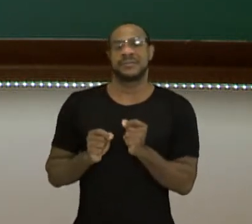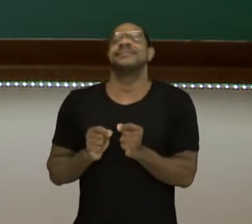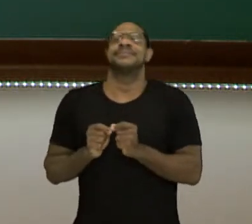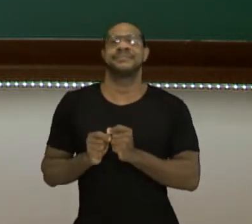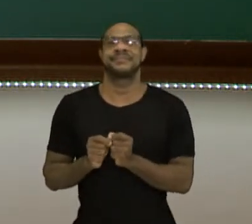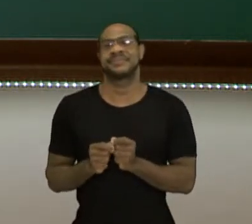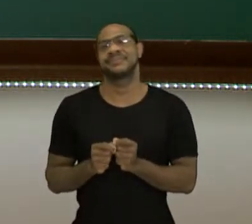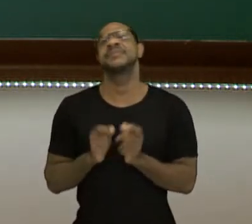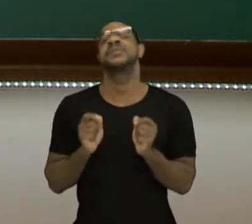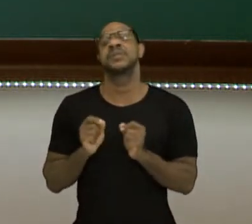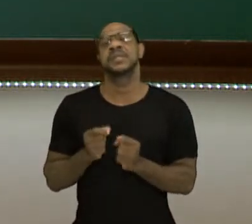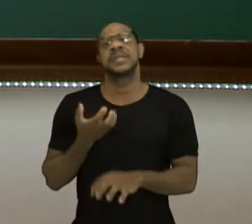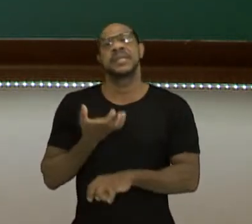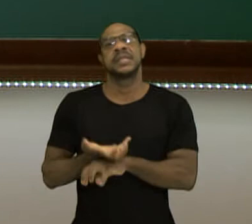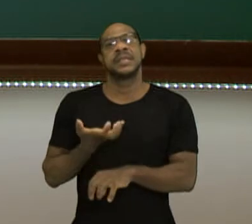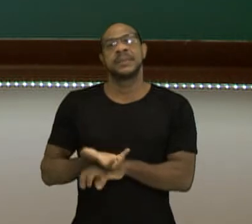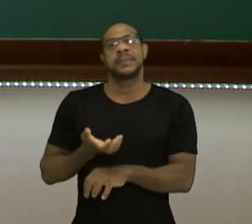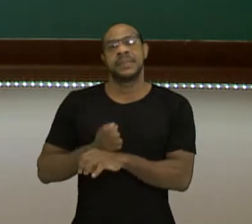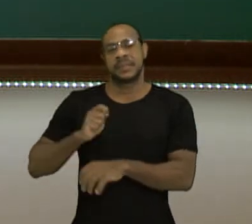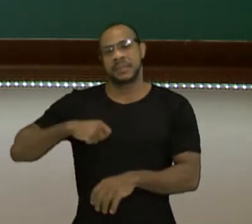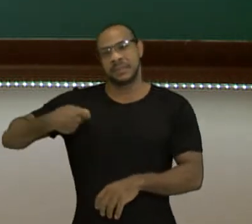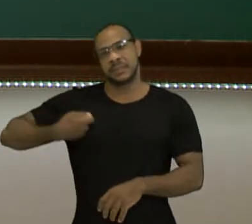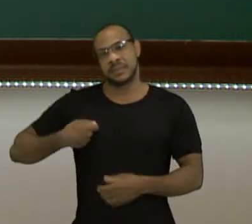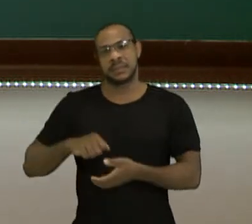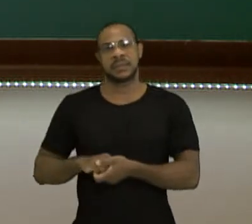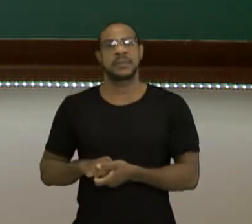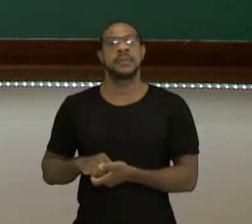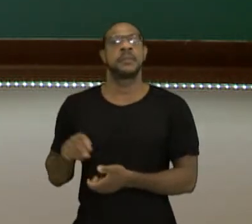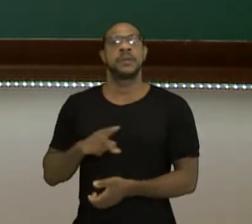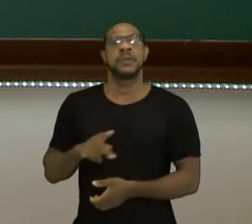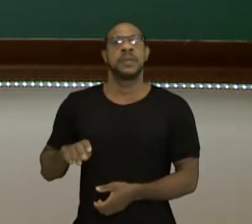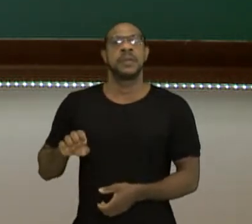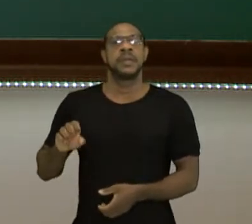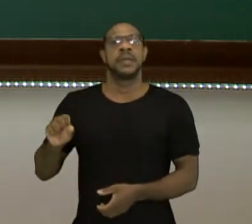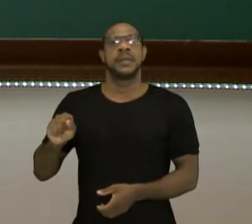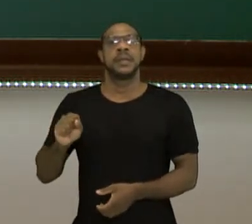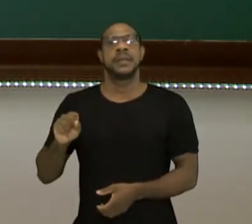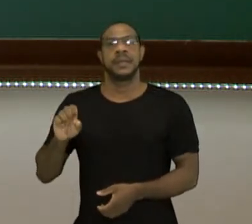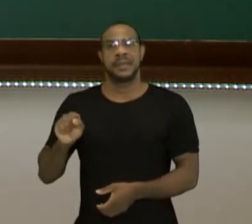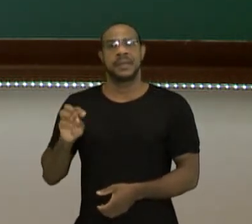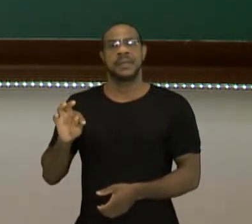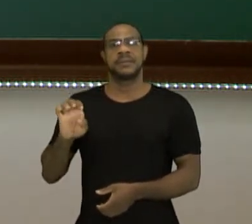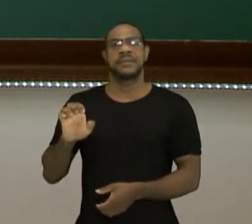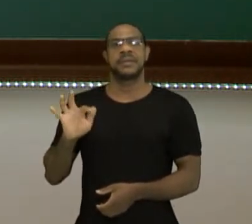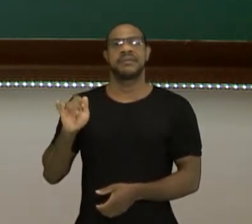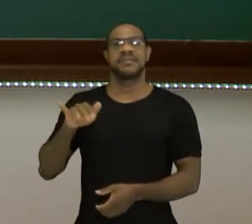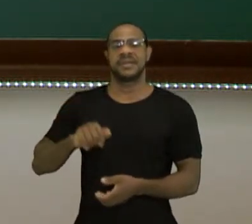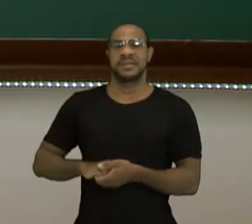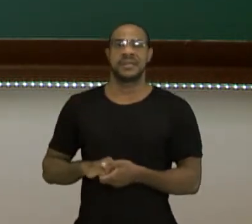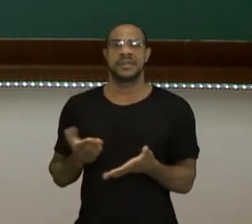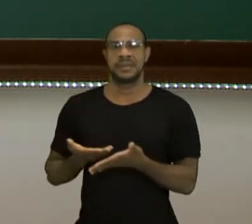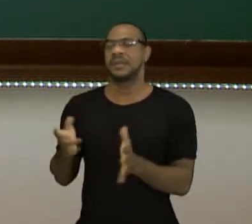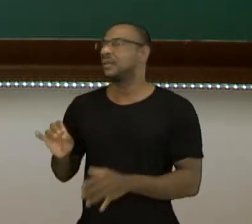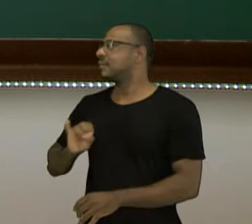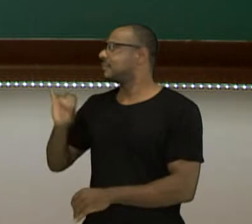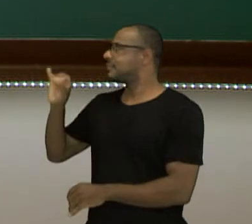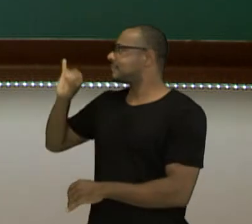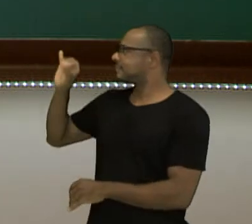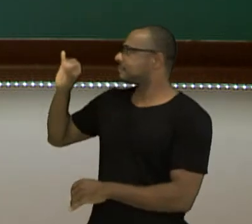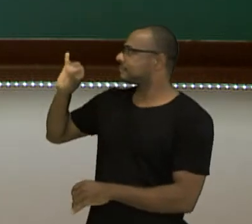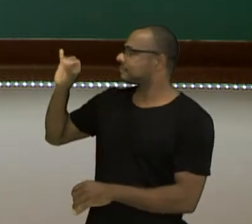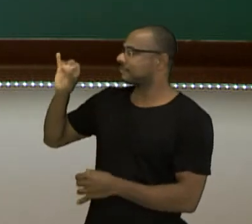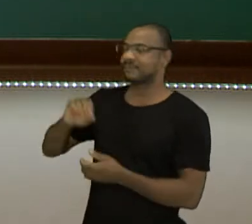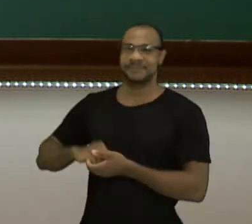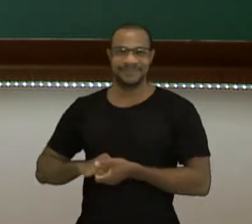espanhola, terceira série, aqui professora Estefânia. Mas antes vamos dar um oi para o nosso colega. Oi,